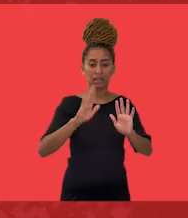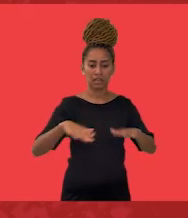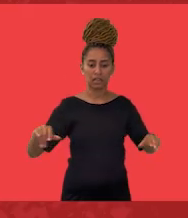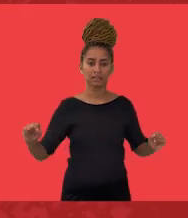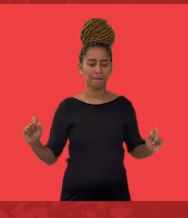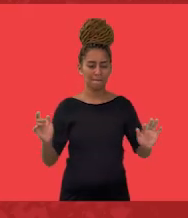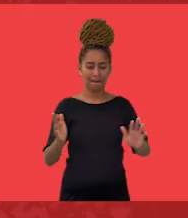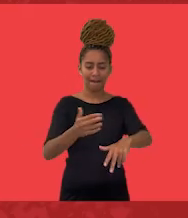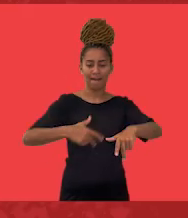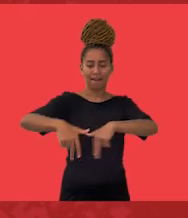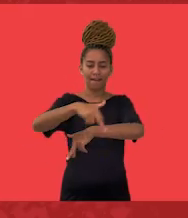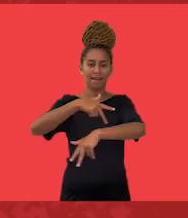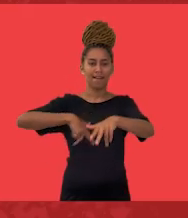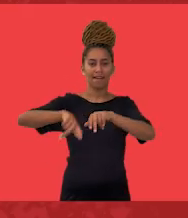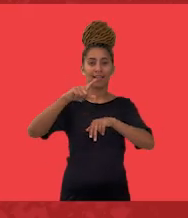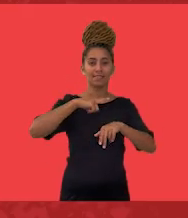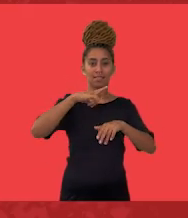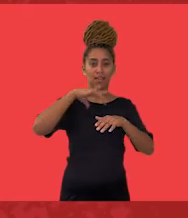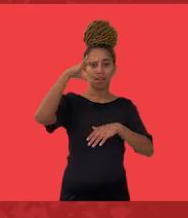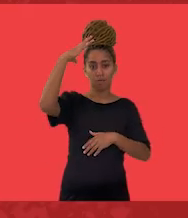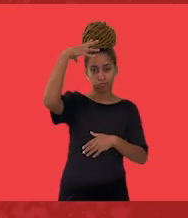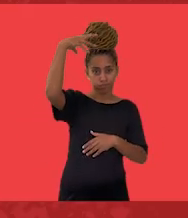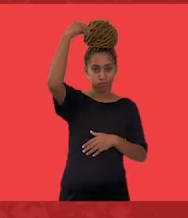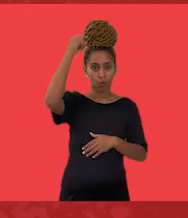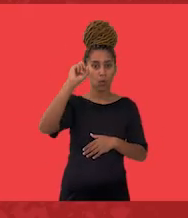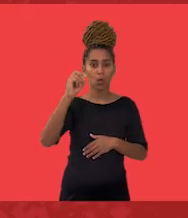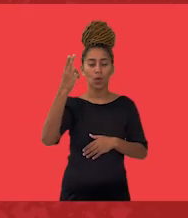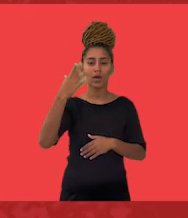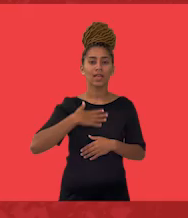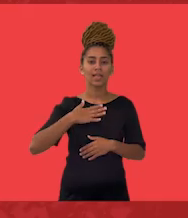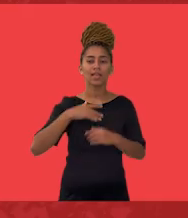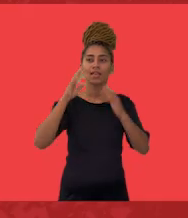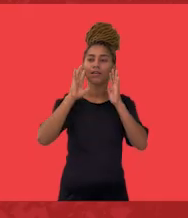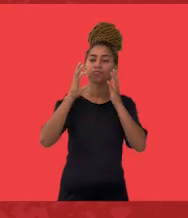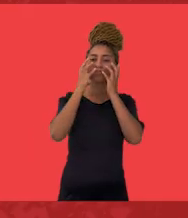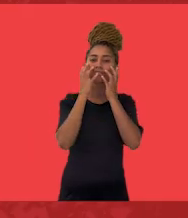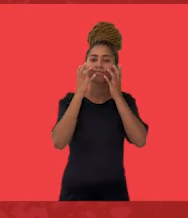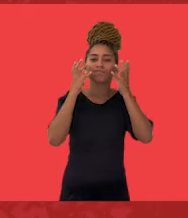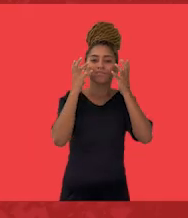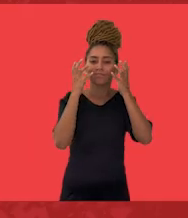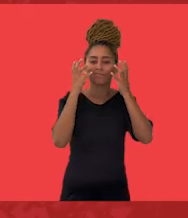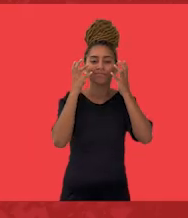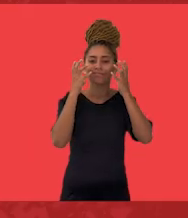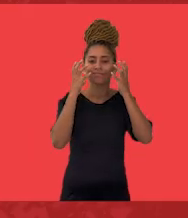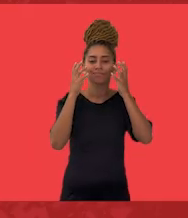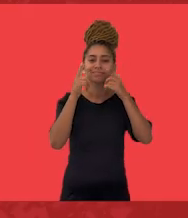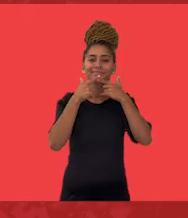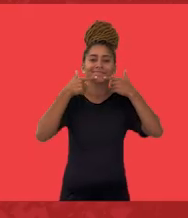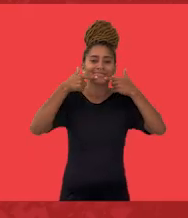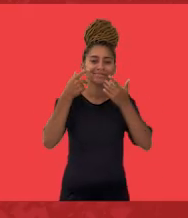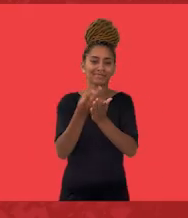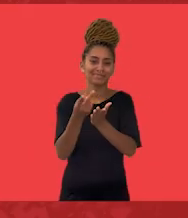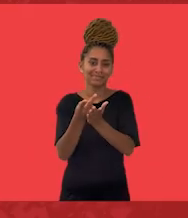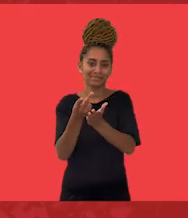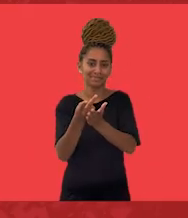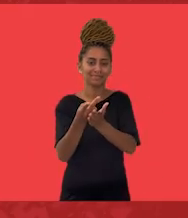Dia de semana. Era tarde, fim de tarde, começo de noite. Espera,